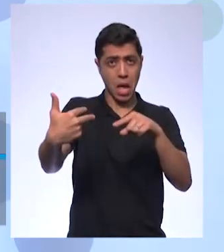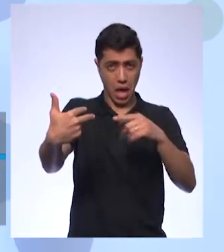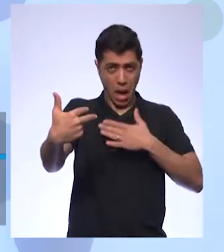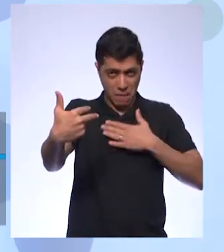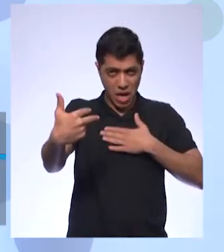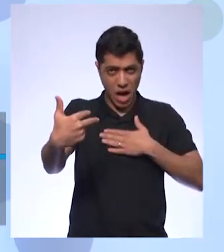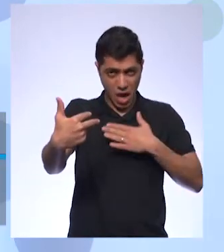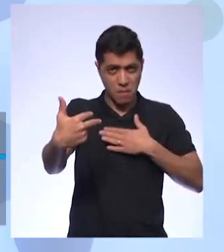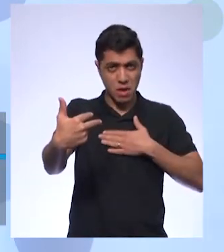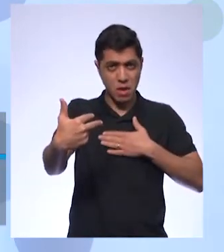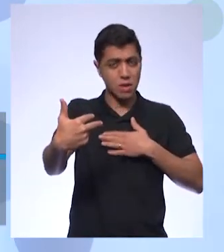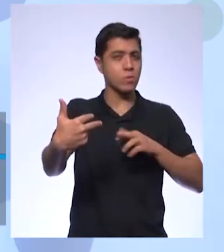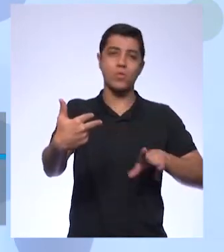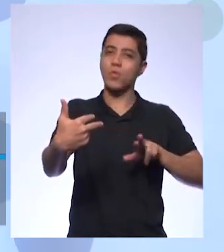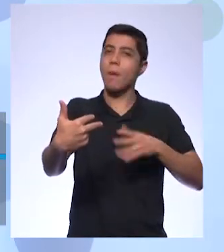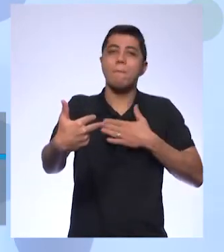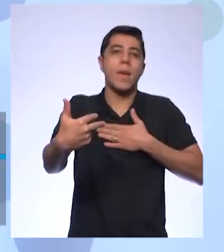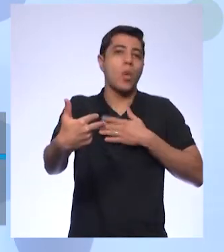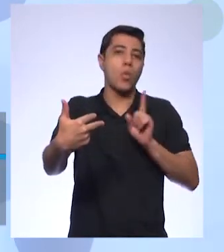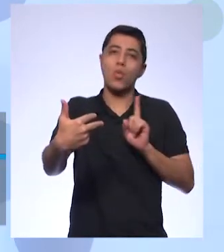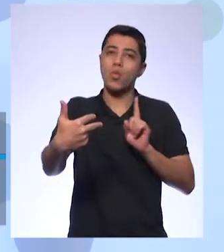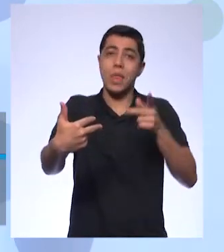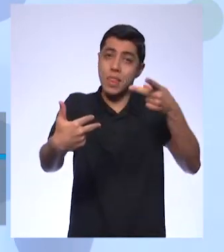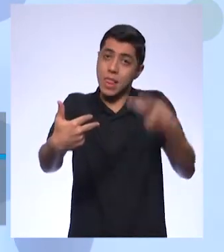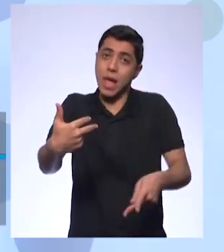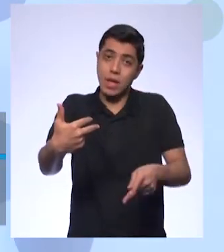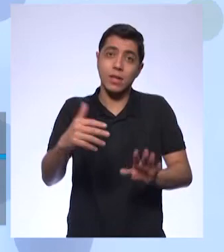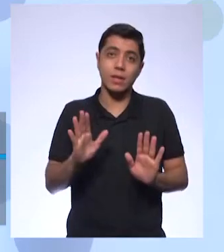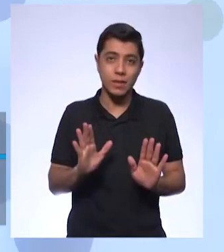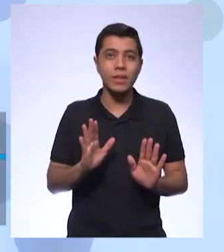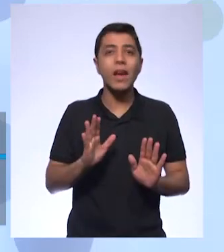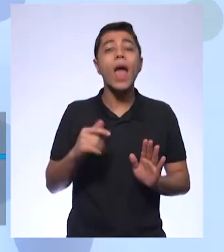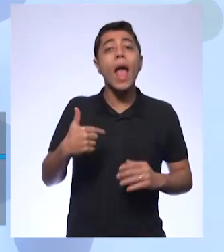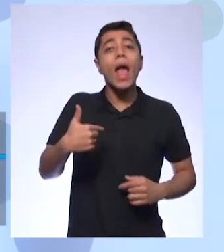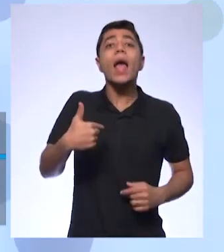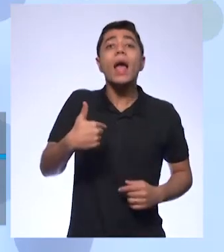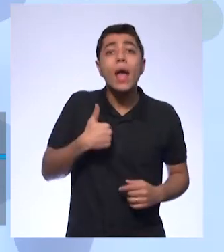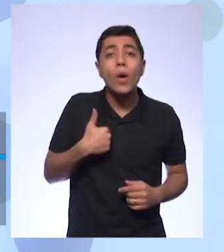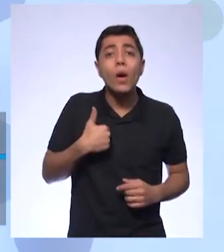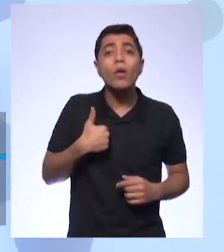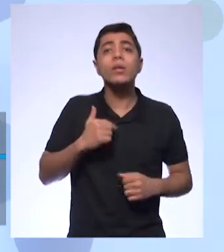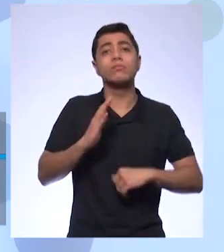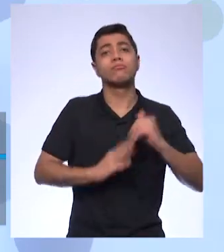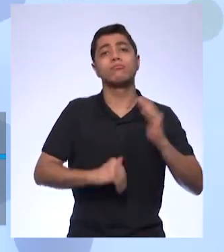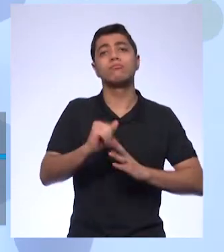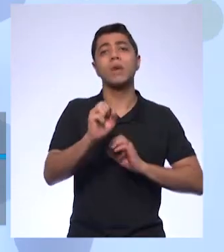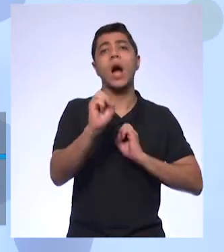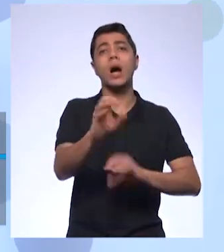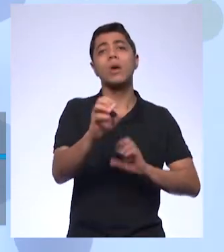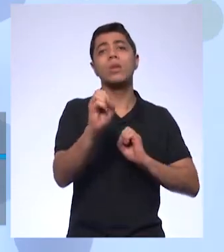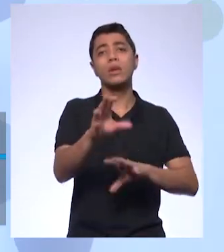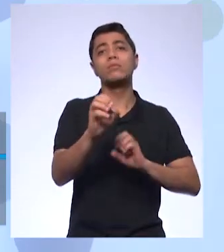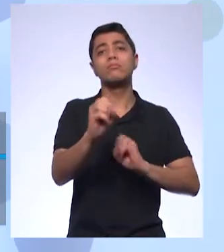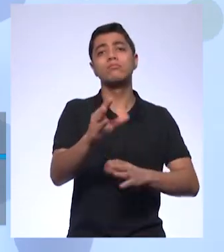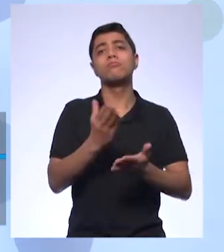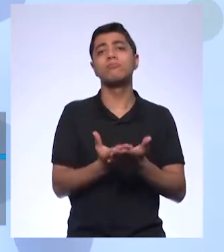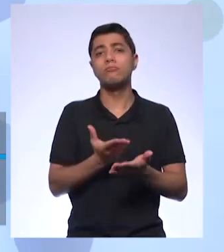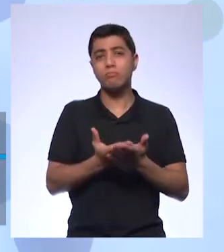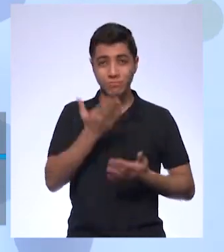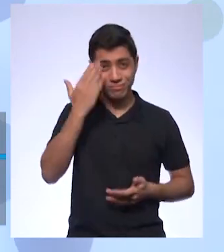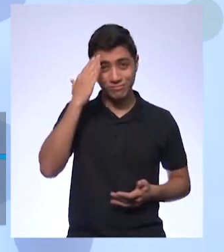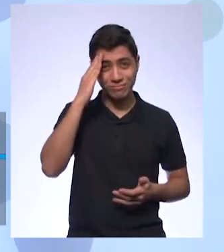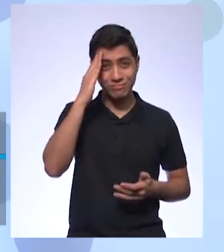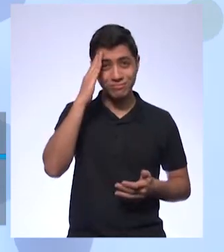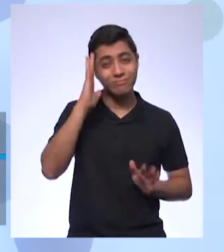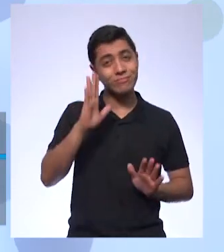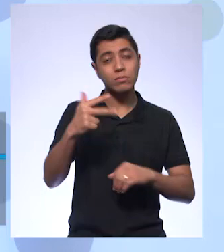que eu tenho é a minha capacidade de executar a função de dar aula. E aí, esse aparato pertence, né,